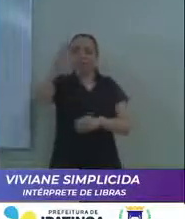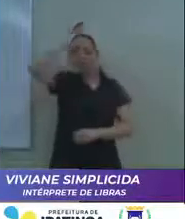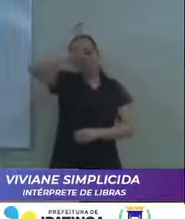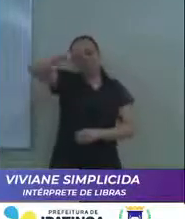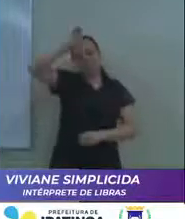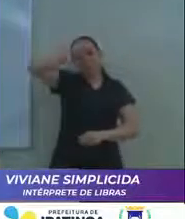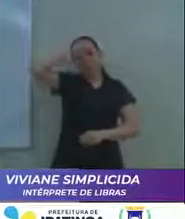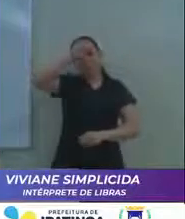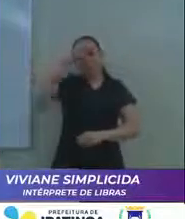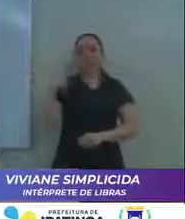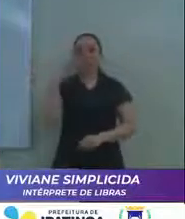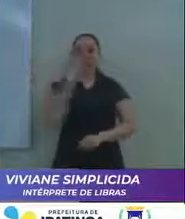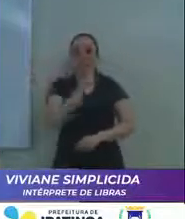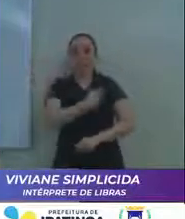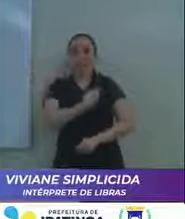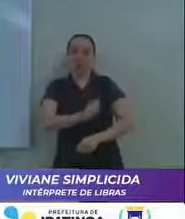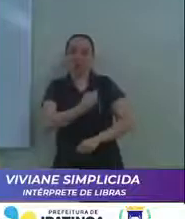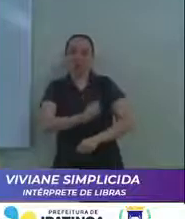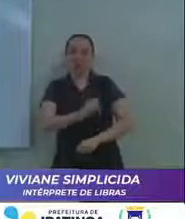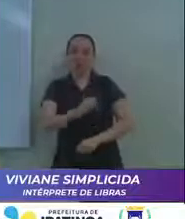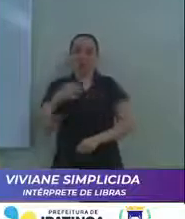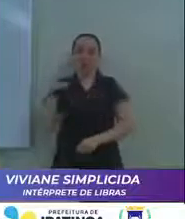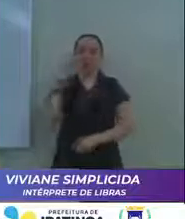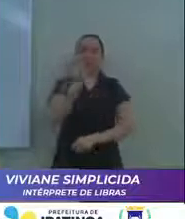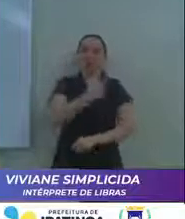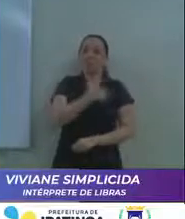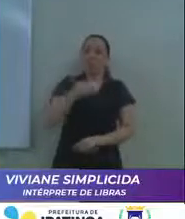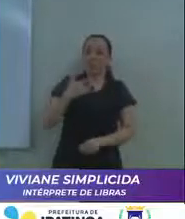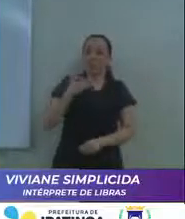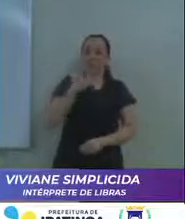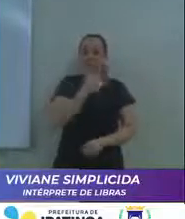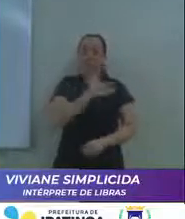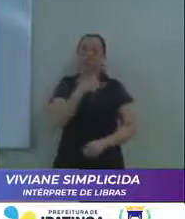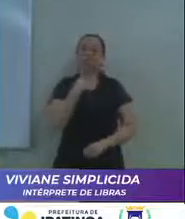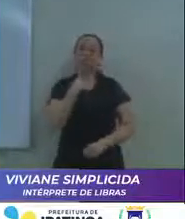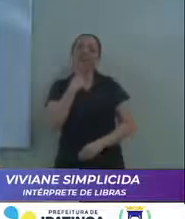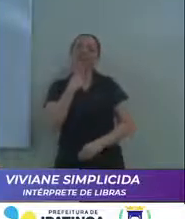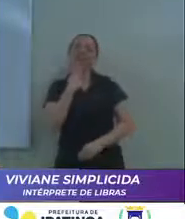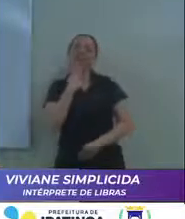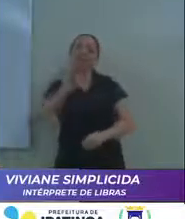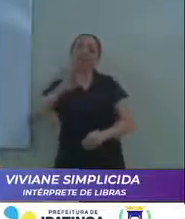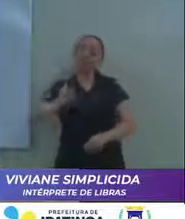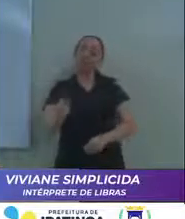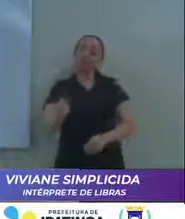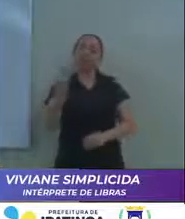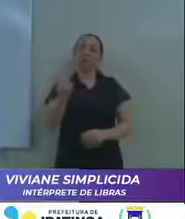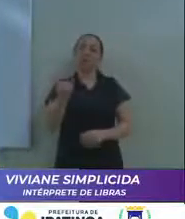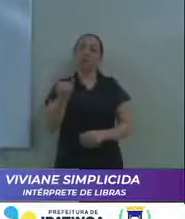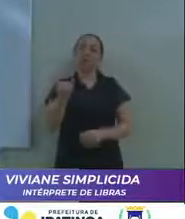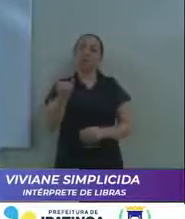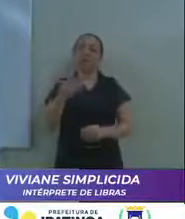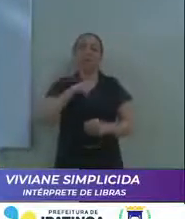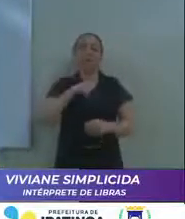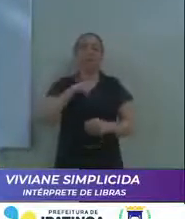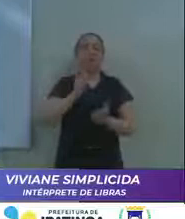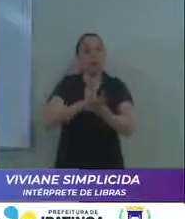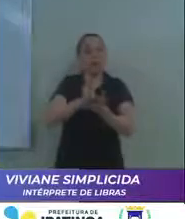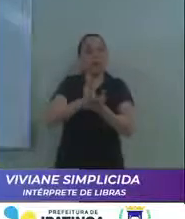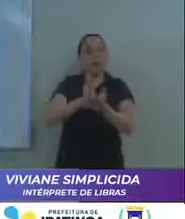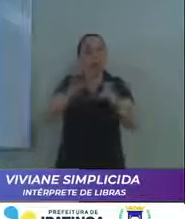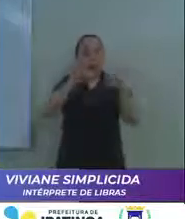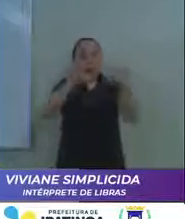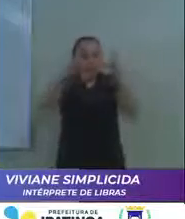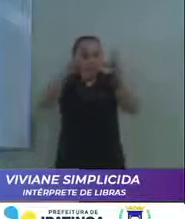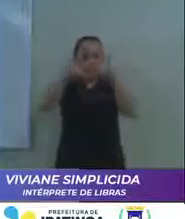aprendizado para a nossa vida, para a nossa saúde vocal. Então aproveite este momento, beba bastante da fonte